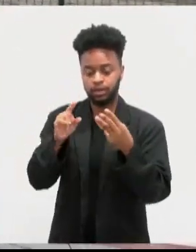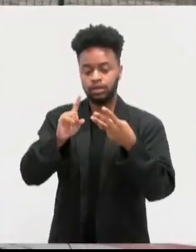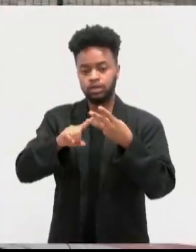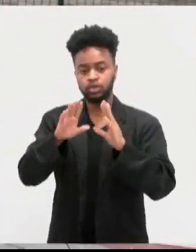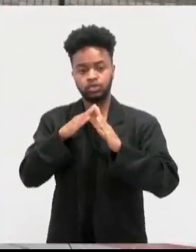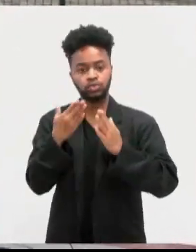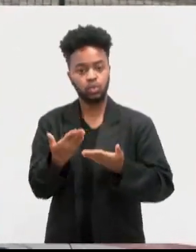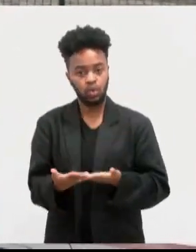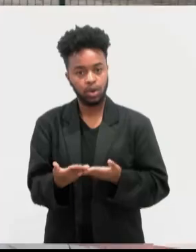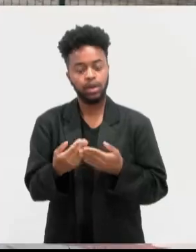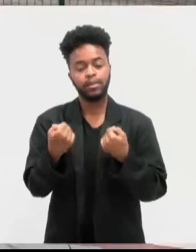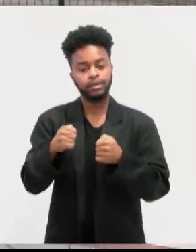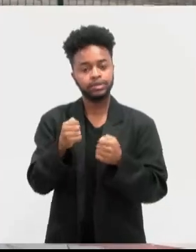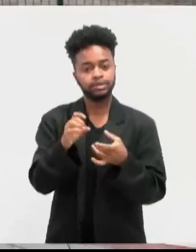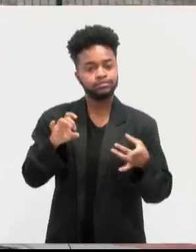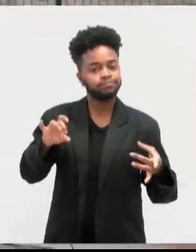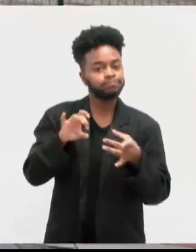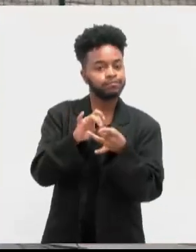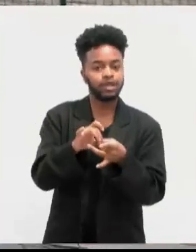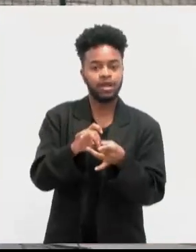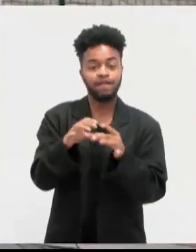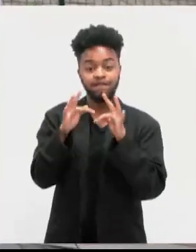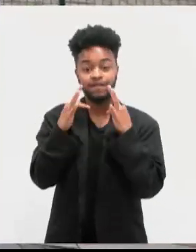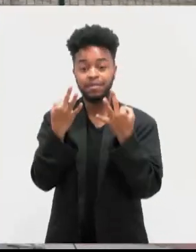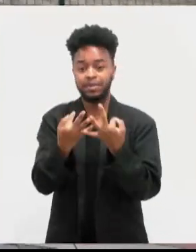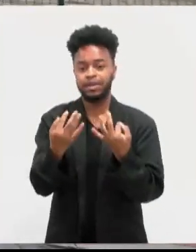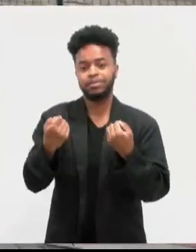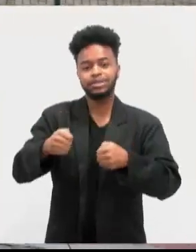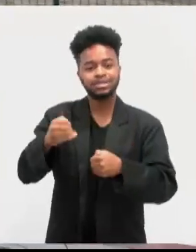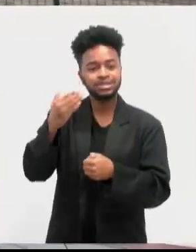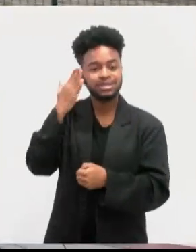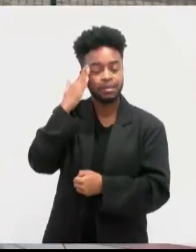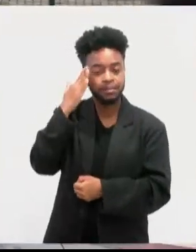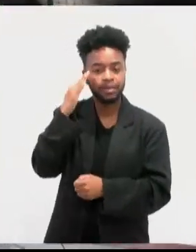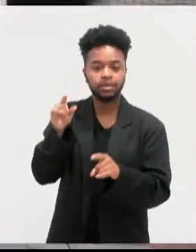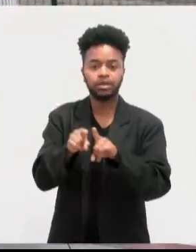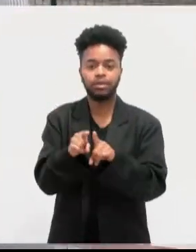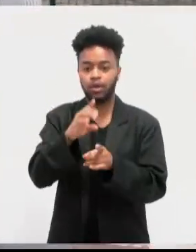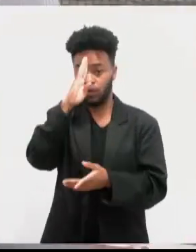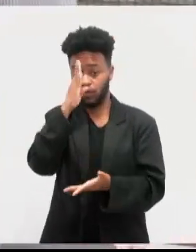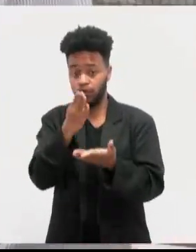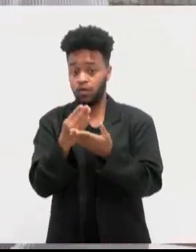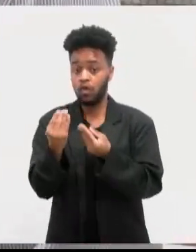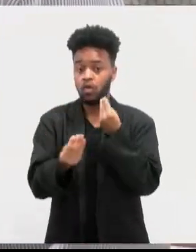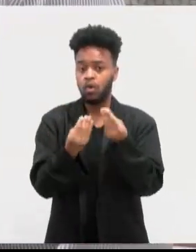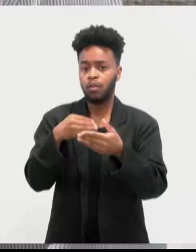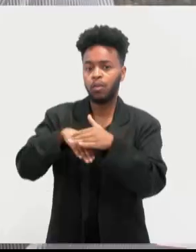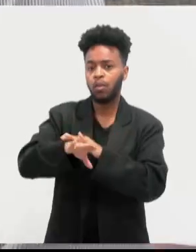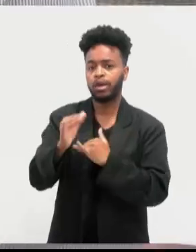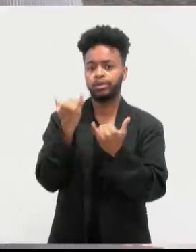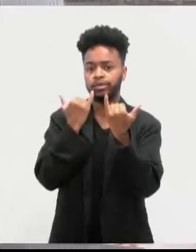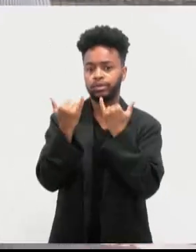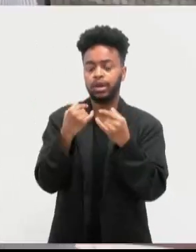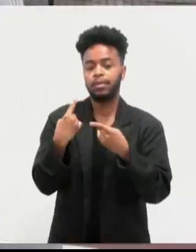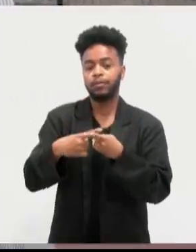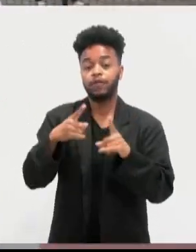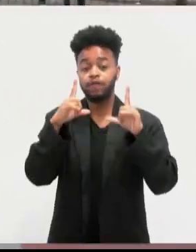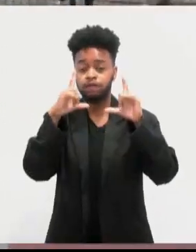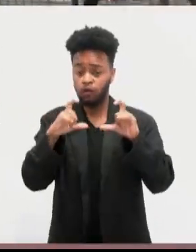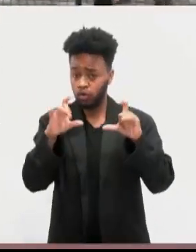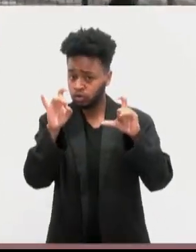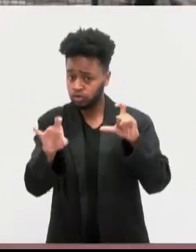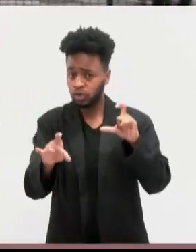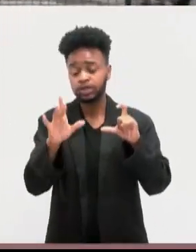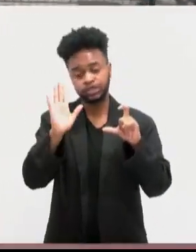Os pais precisam ter total ciência e confiança de como esses dados serão armazenados. E foto, por si só, já é um